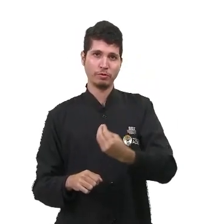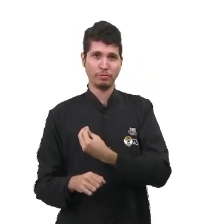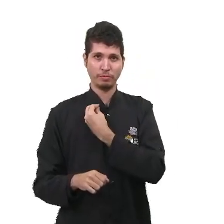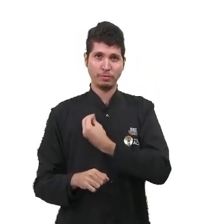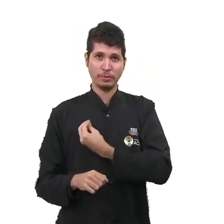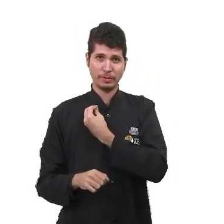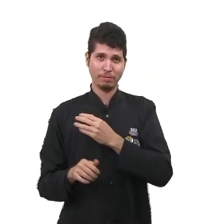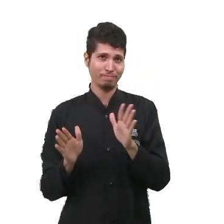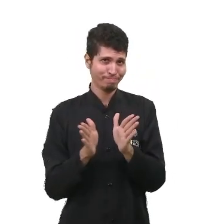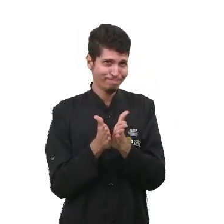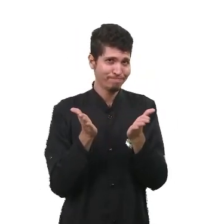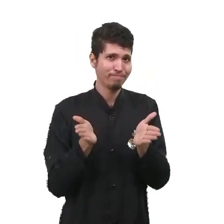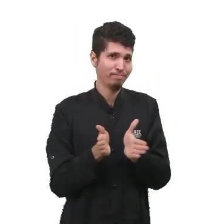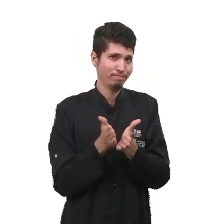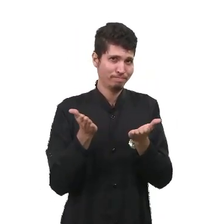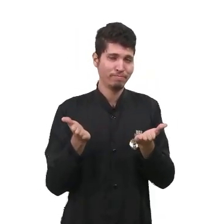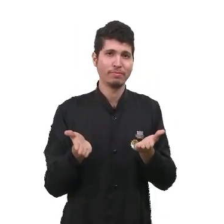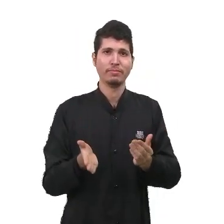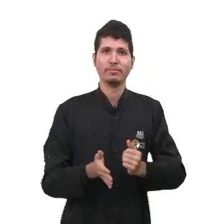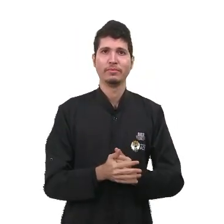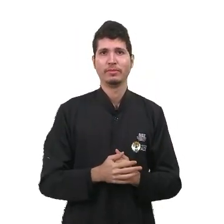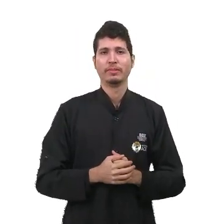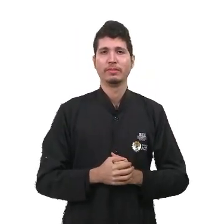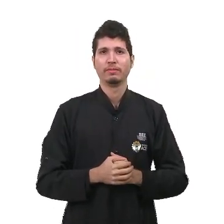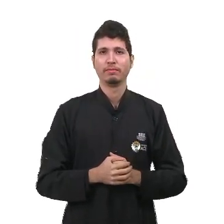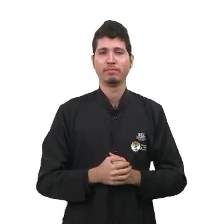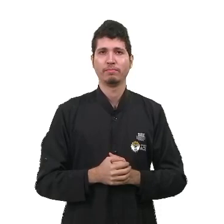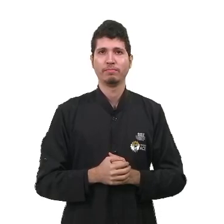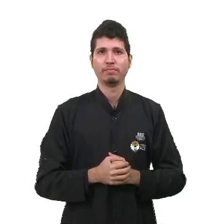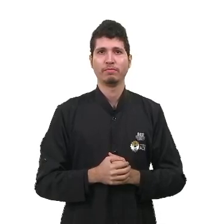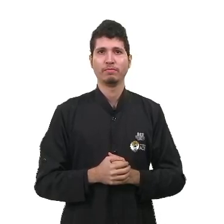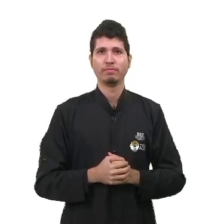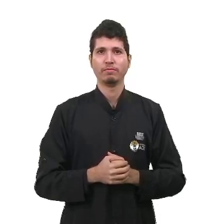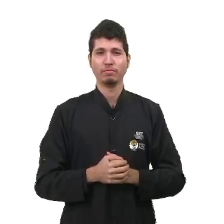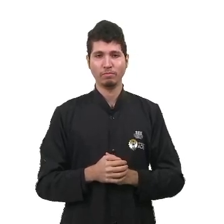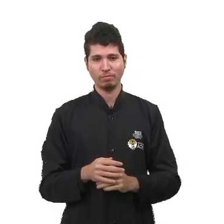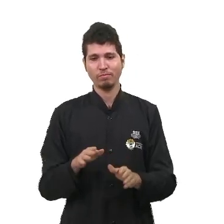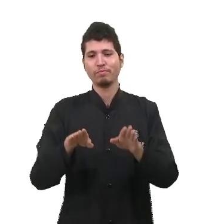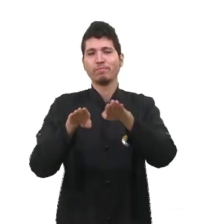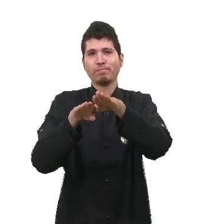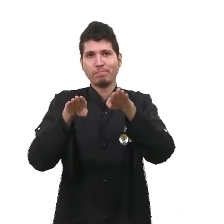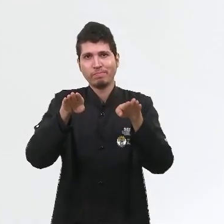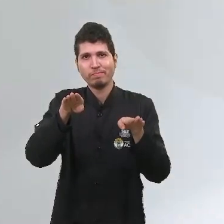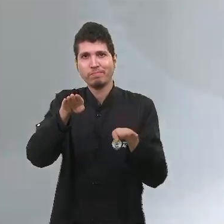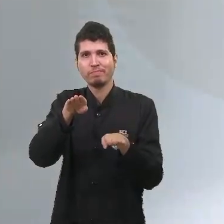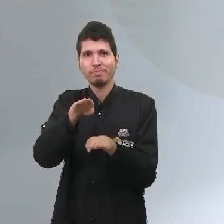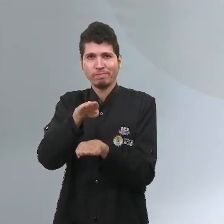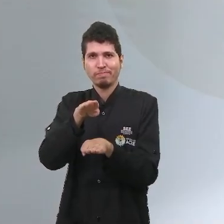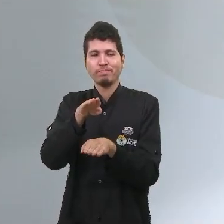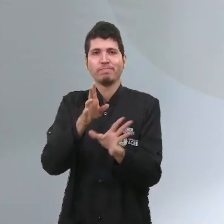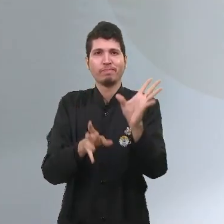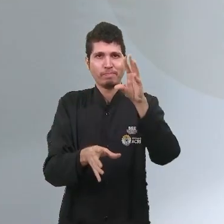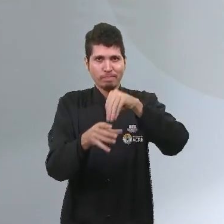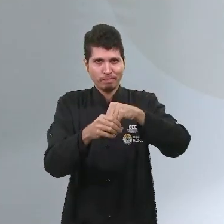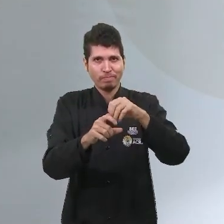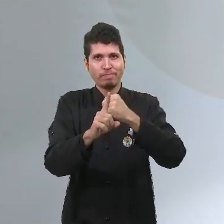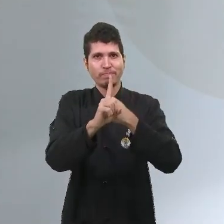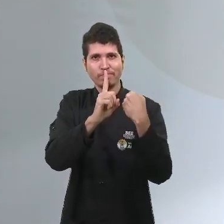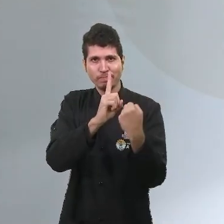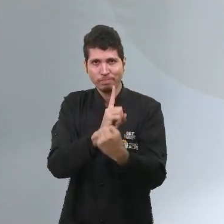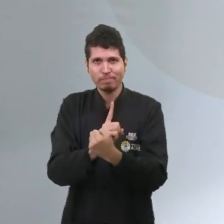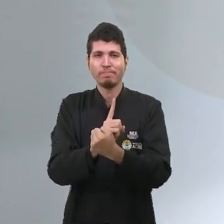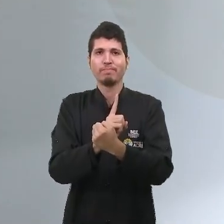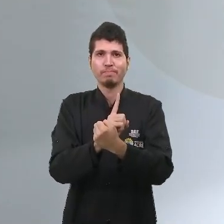condições bastante precárias e em posição novamente de subordinação, ou seja, na sociedade eles